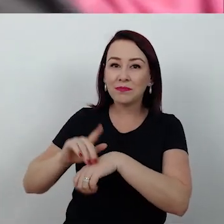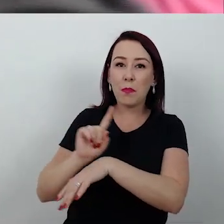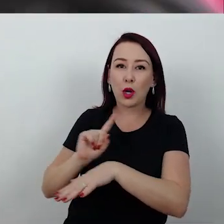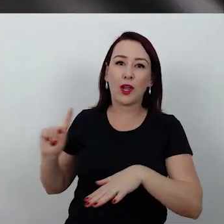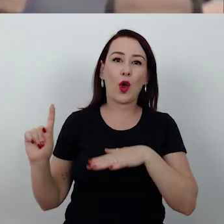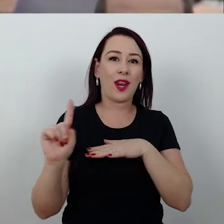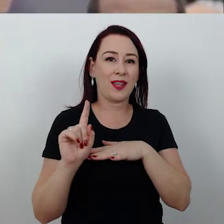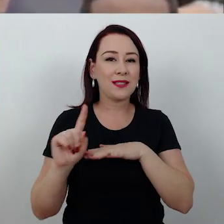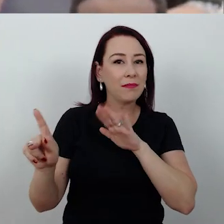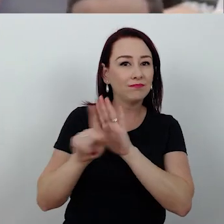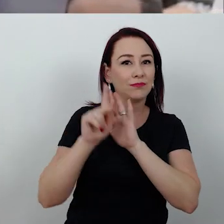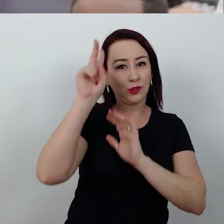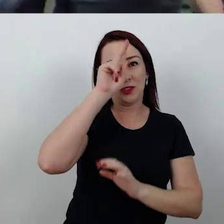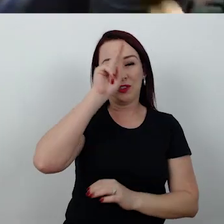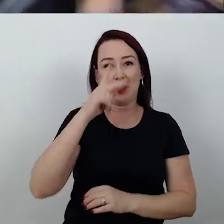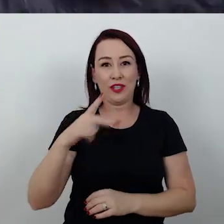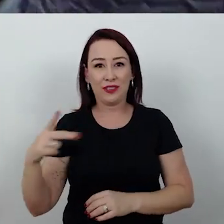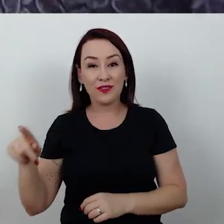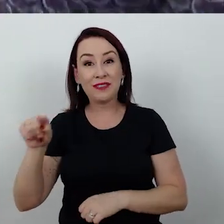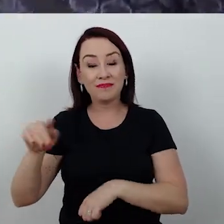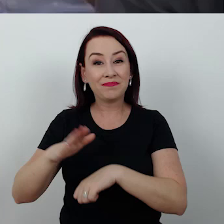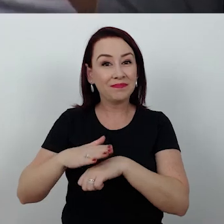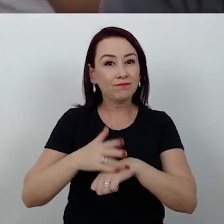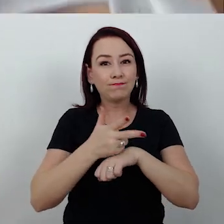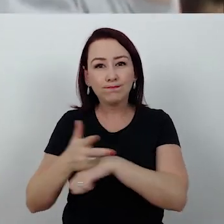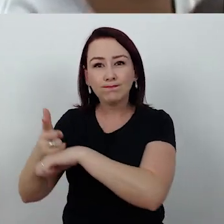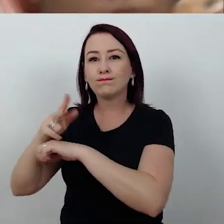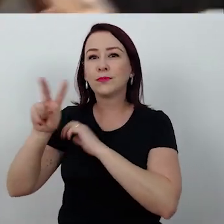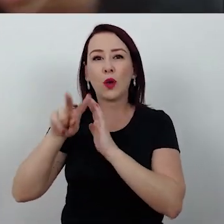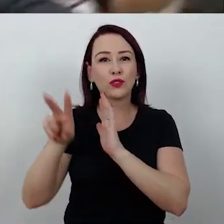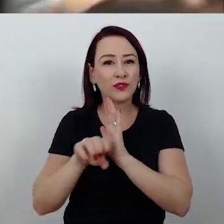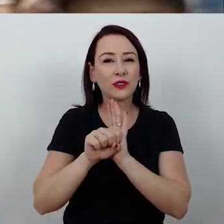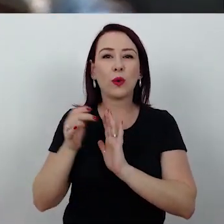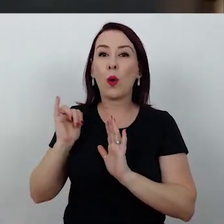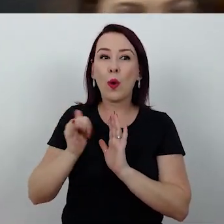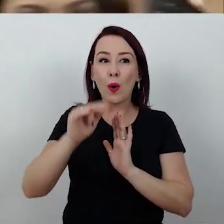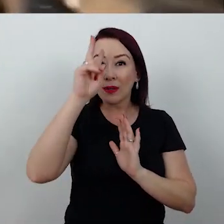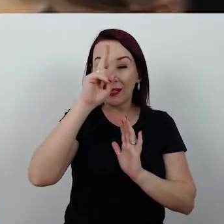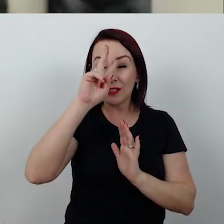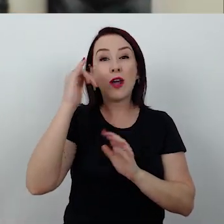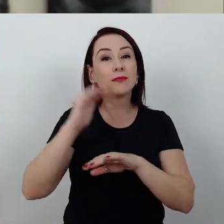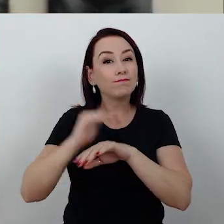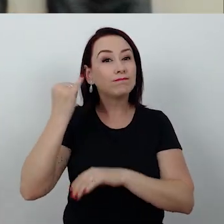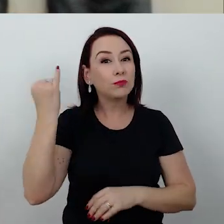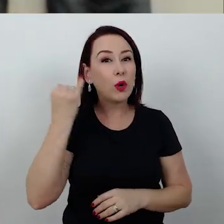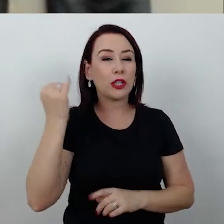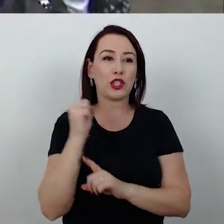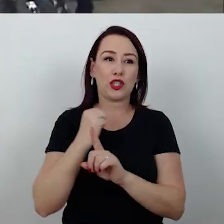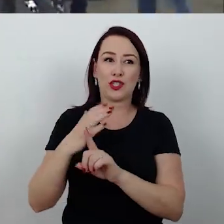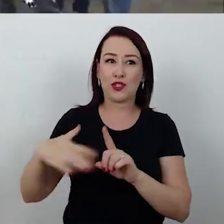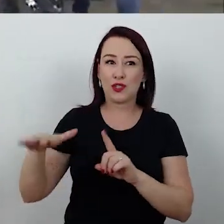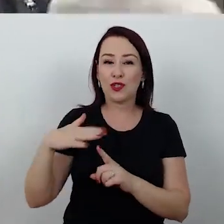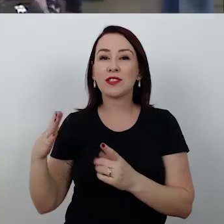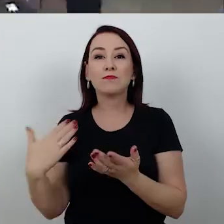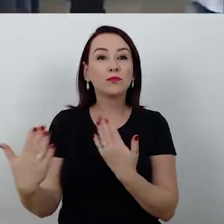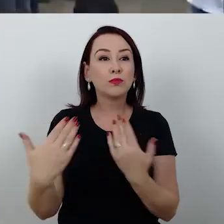da história de vocês e que vocês produzam audiovisual com qualidade, contando histórias de relevâncias sociais, discutindo temas